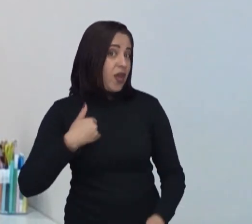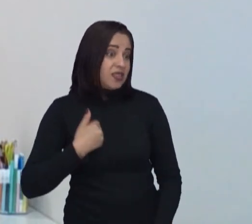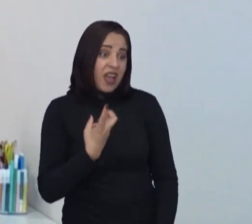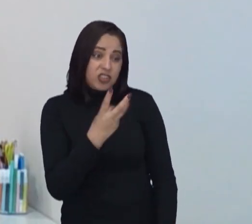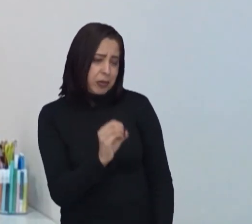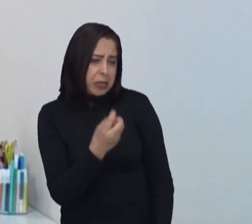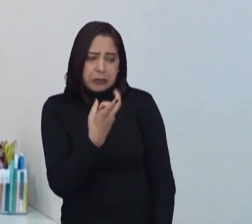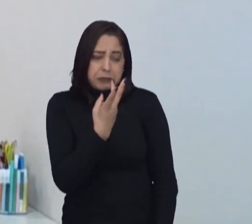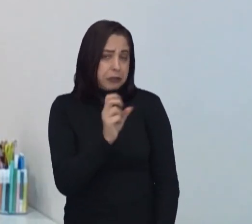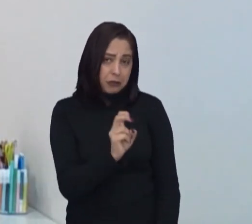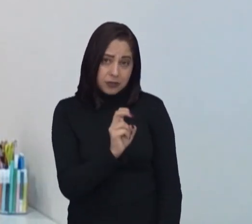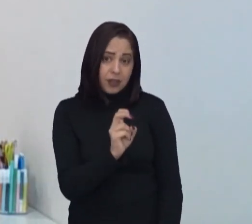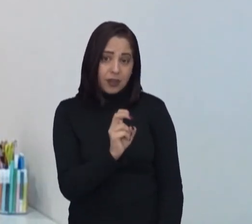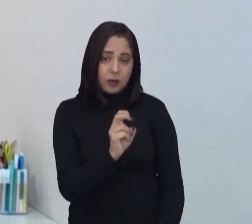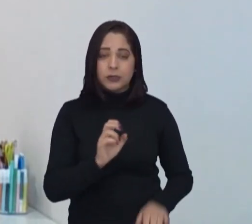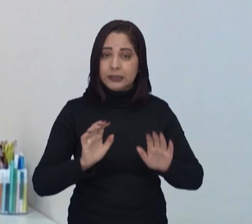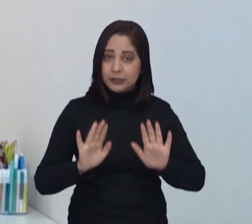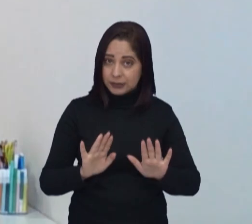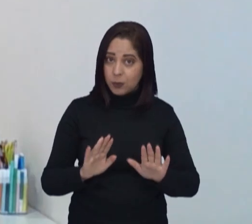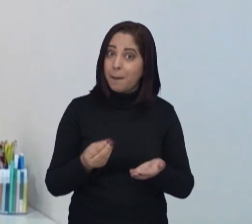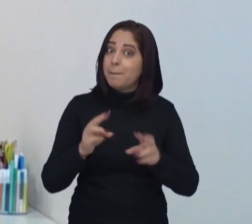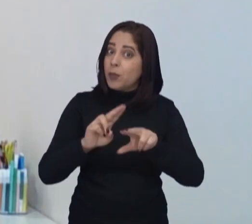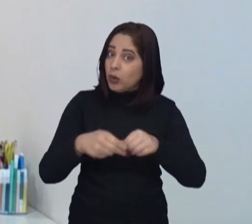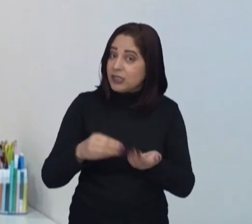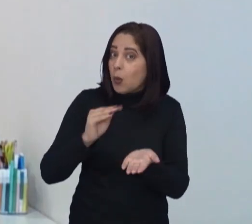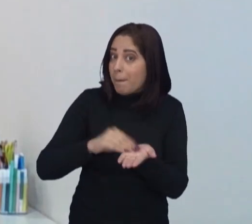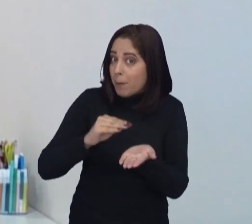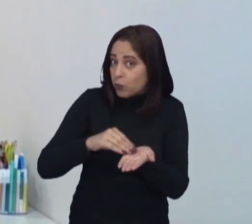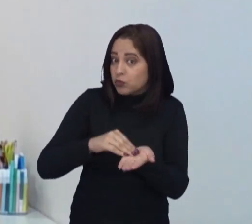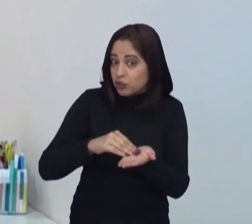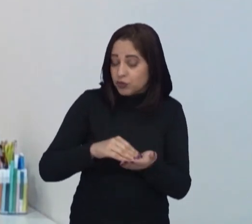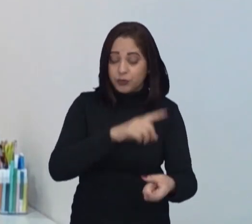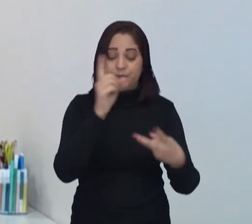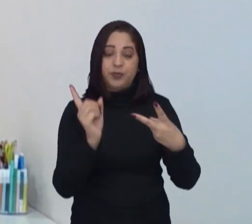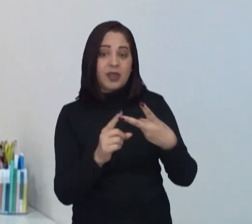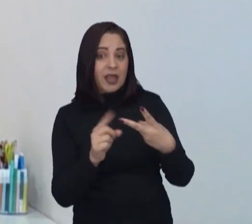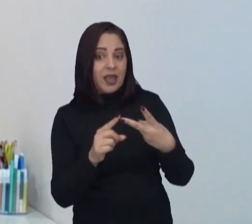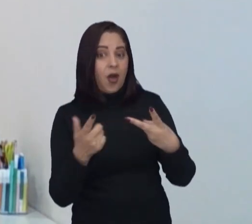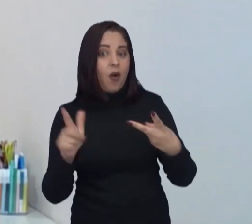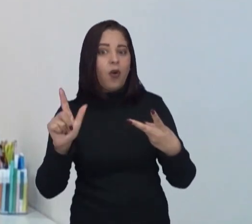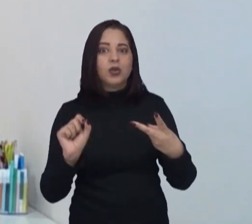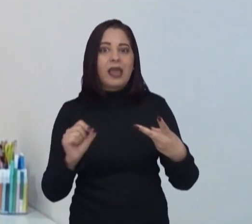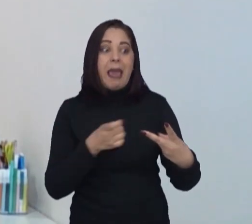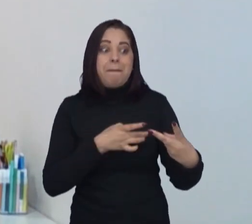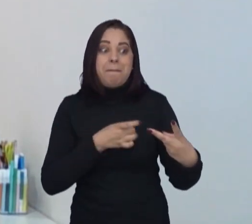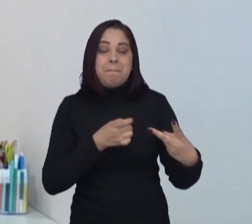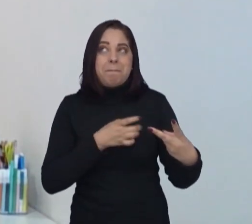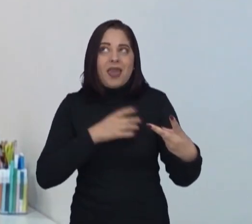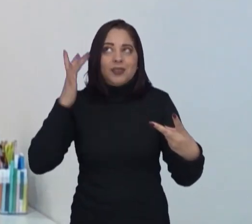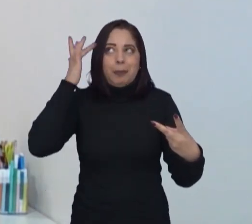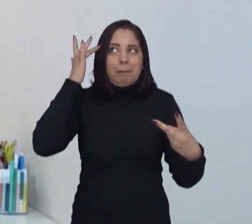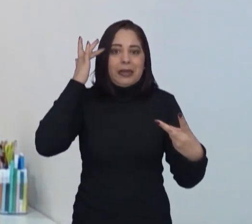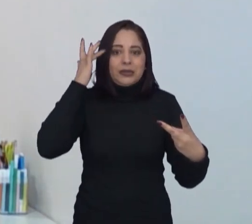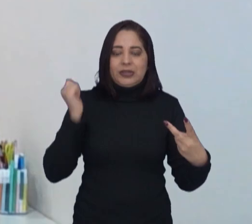35 anos, enfim. Então, eu acho que esse é um dos motivos, né? E um outro motivo que eu vejo muito, que é o medo de crescer. É o